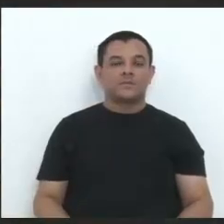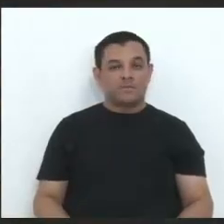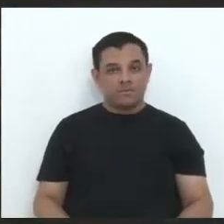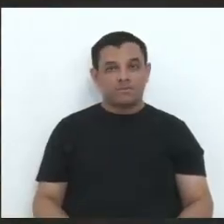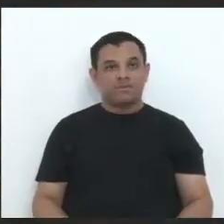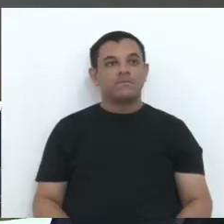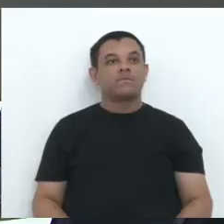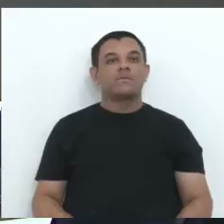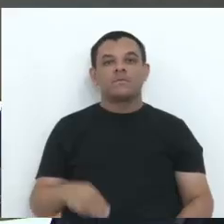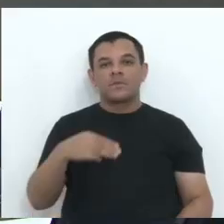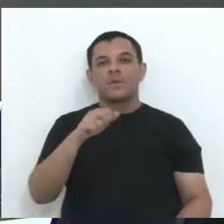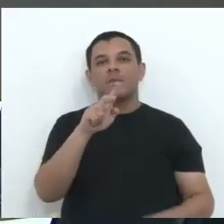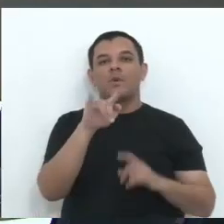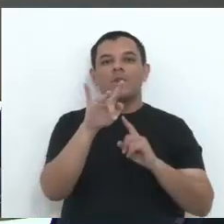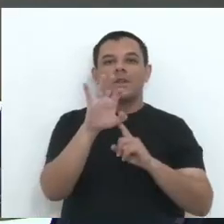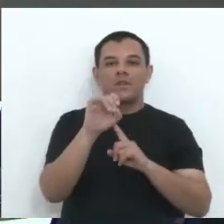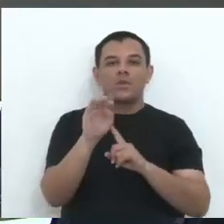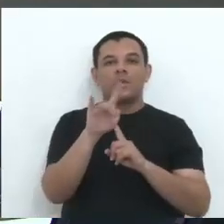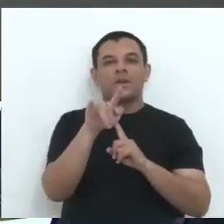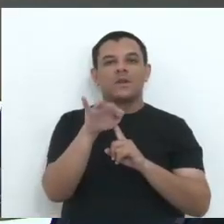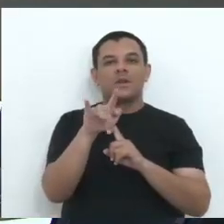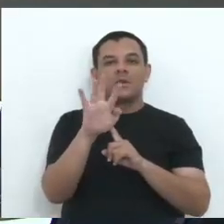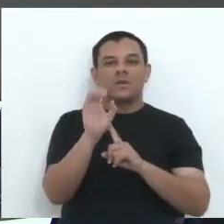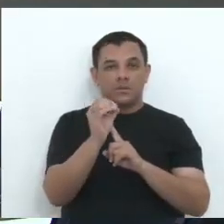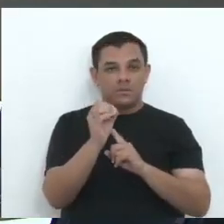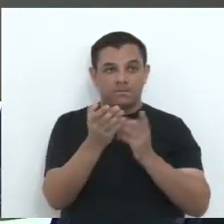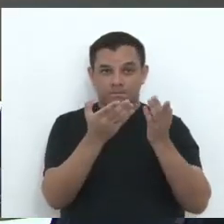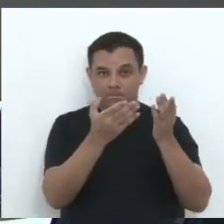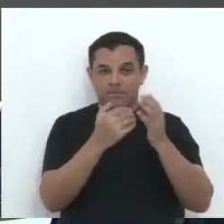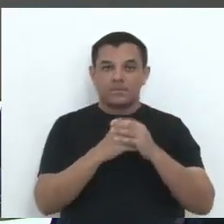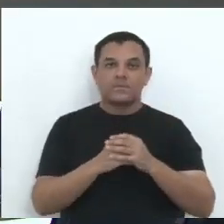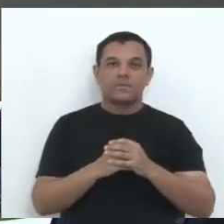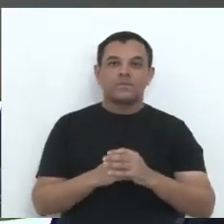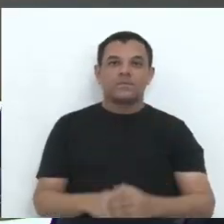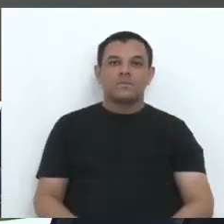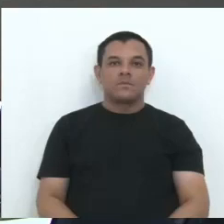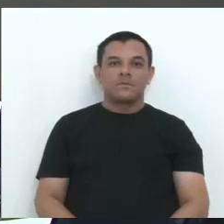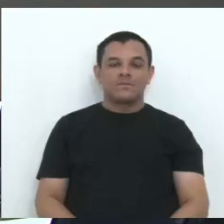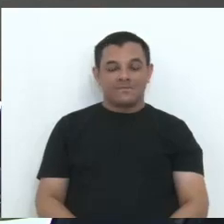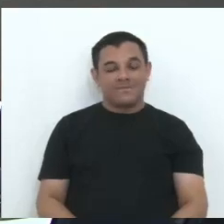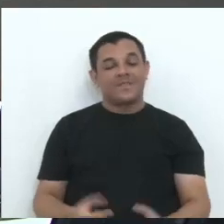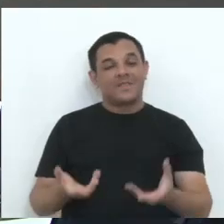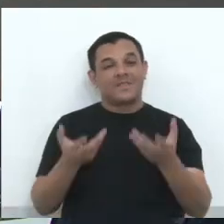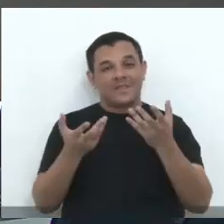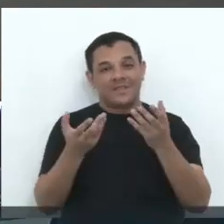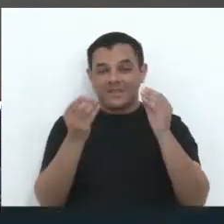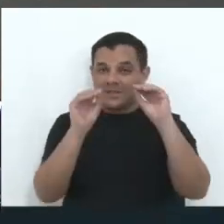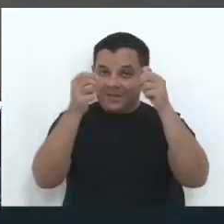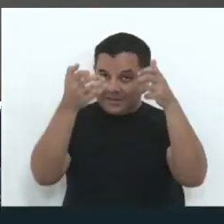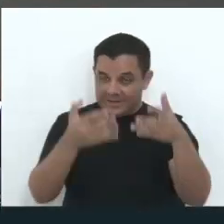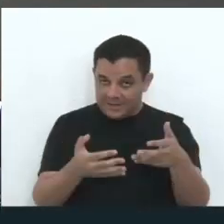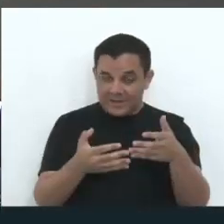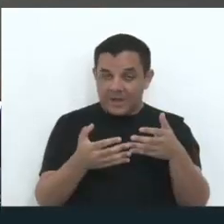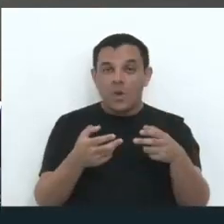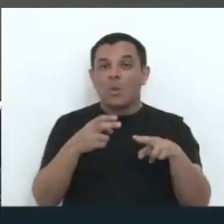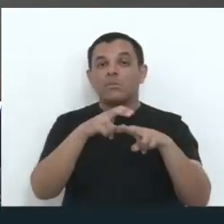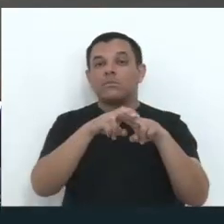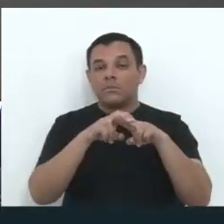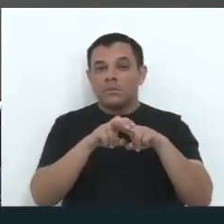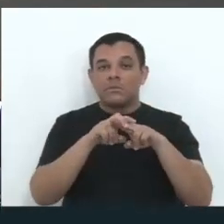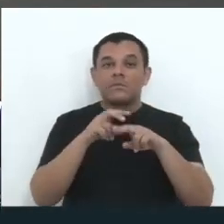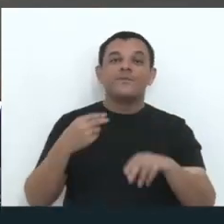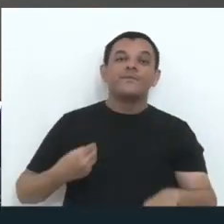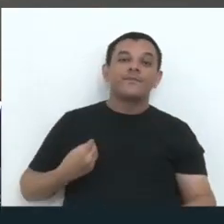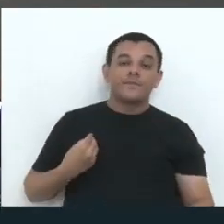vereador Maurício Brinquinho. Pode deixar, já justifico. Eu gostaria de justificar a presença do